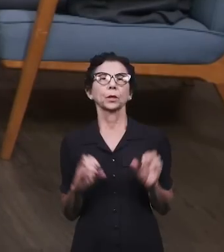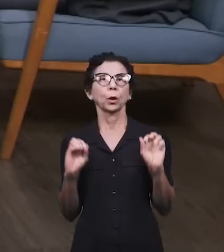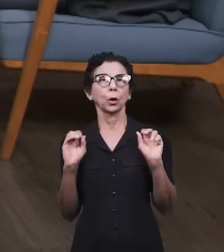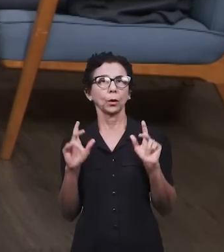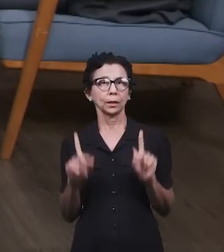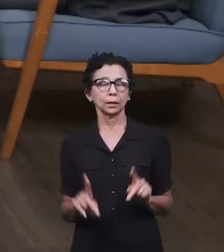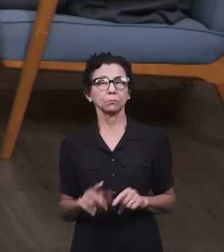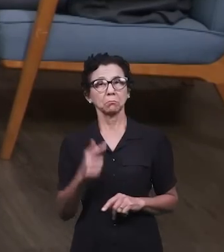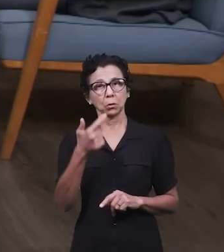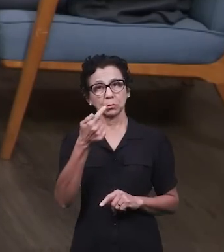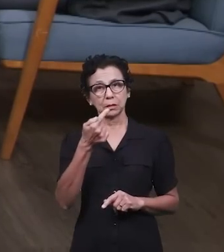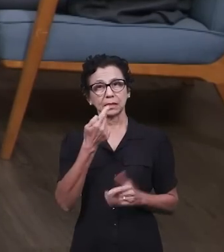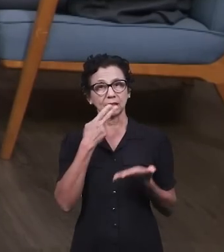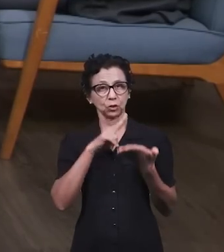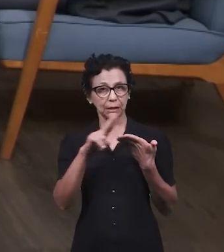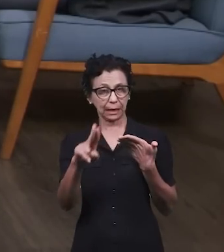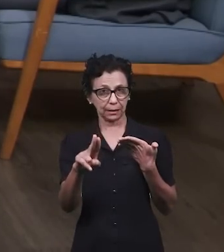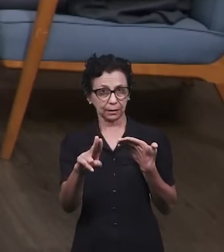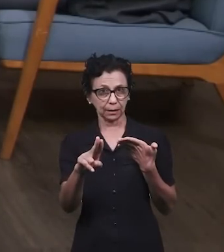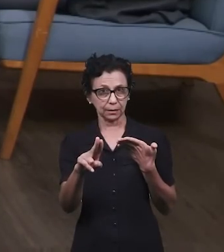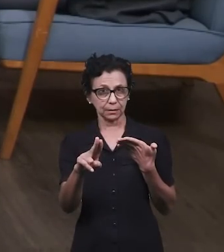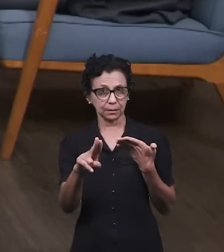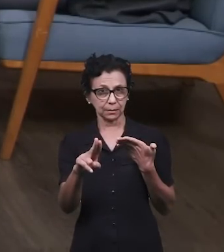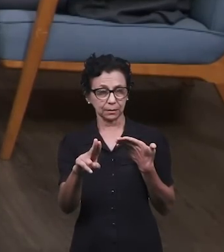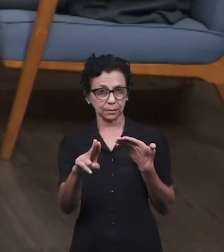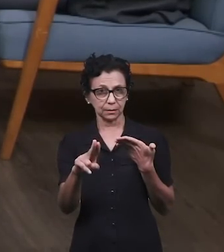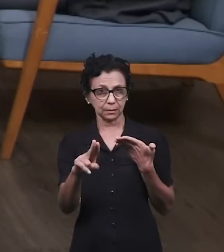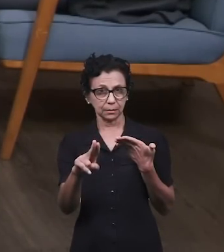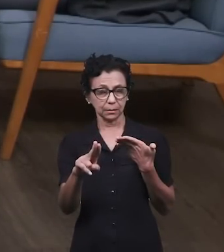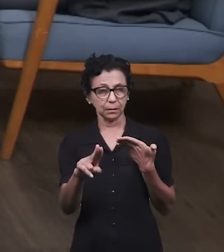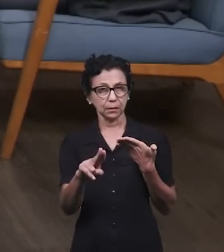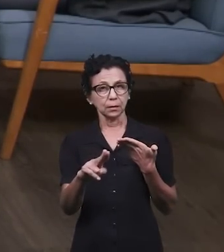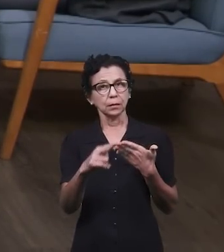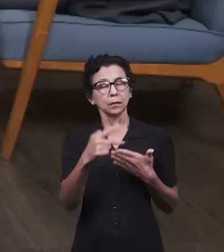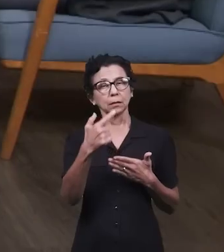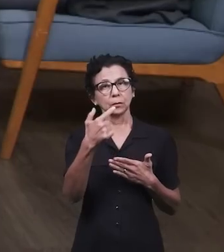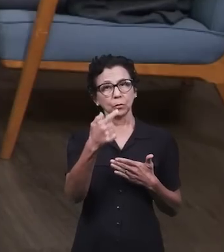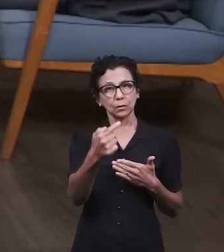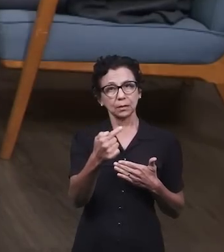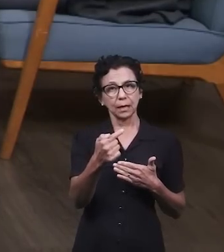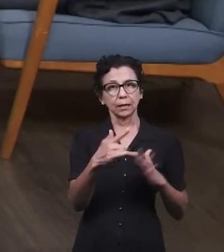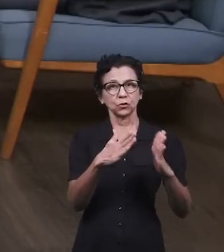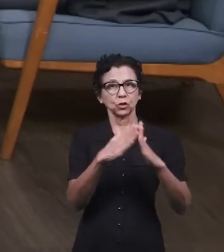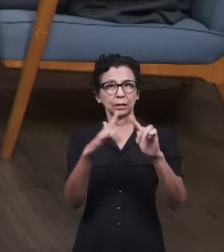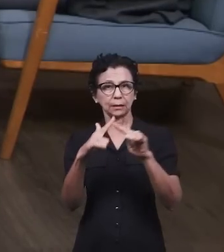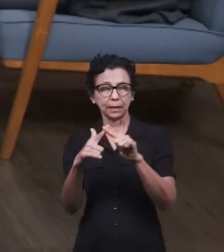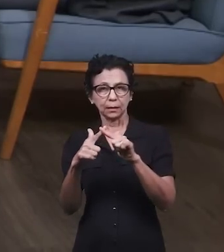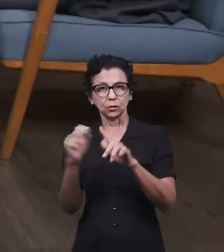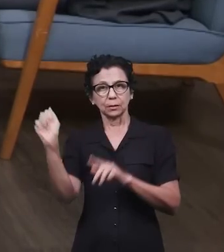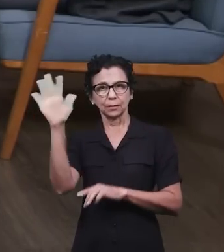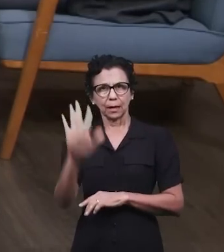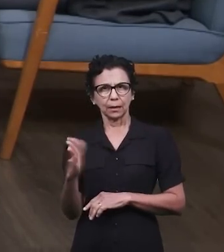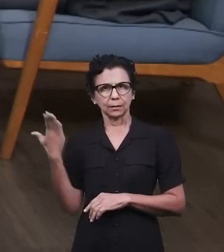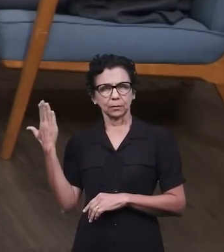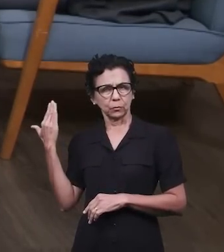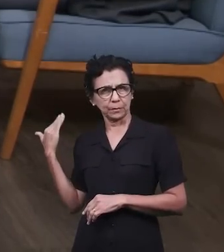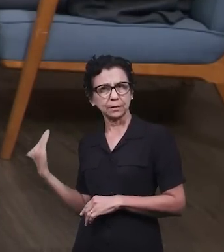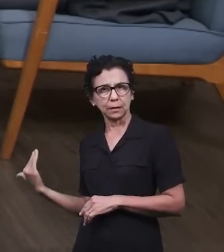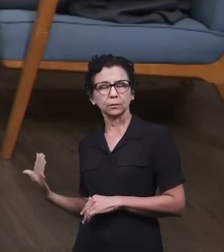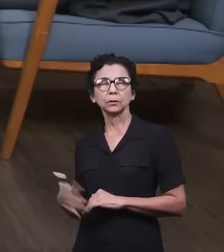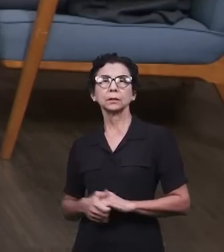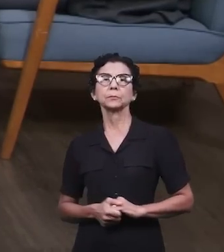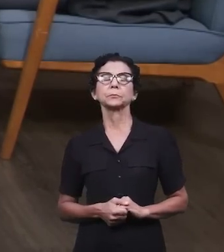maravilhosa. Muito bem, são 7 cartas escritas a 7 igrejas da Ásia naquela época,